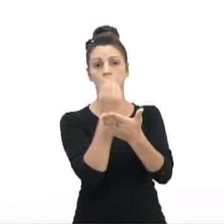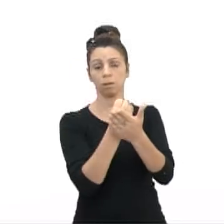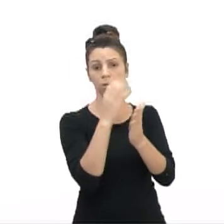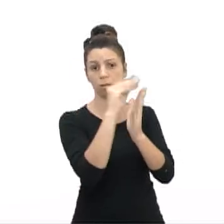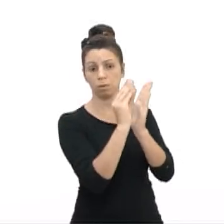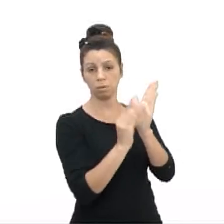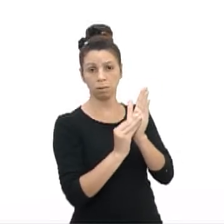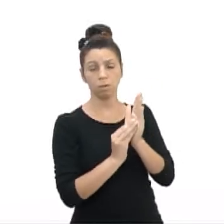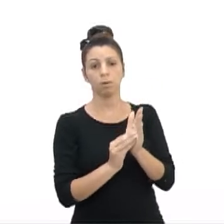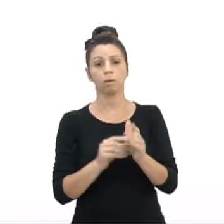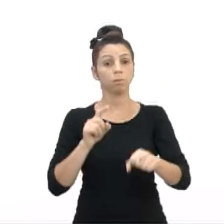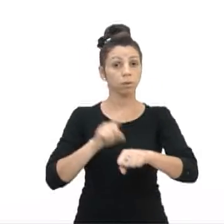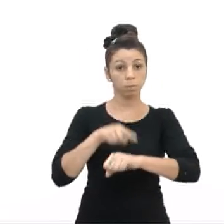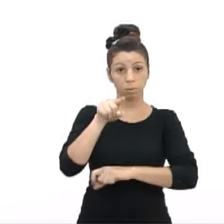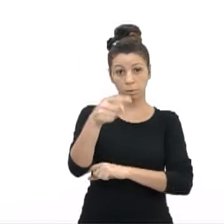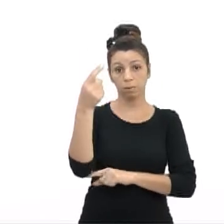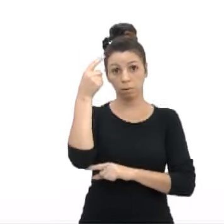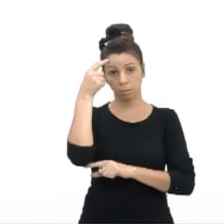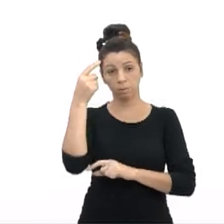para vocês pensarem.